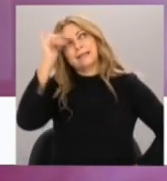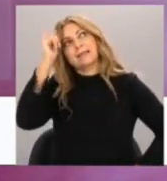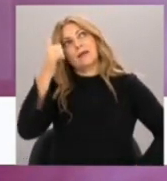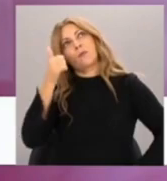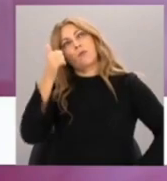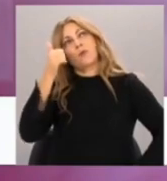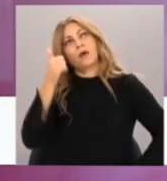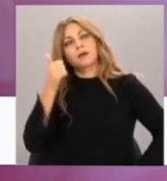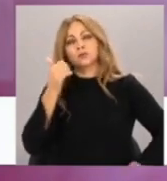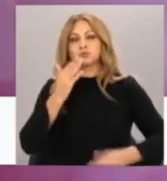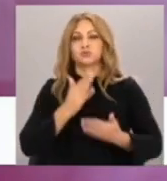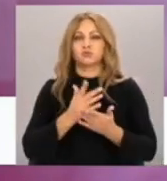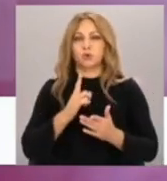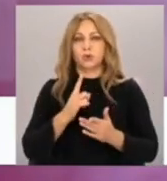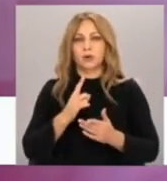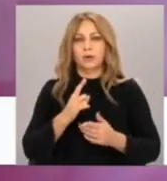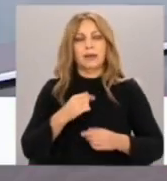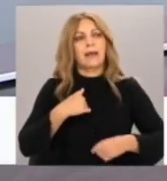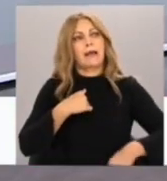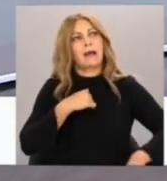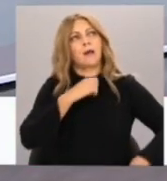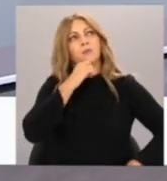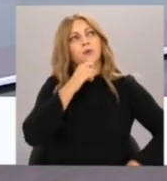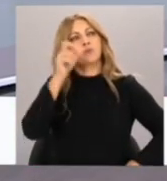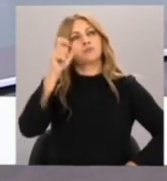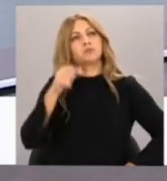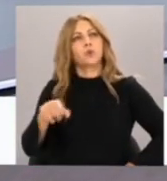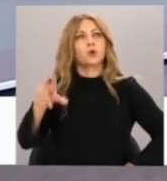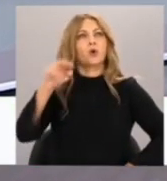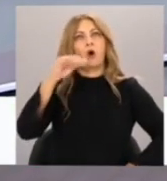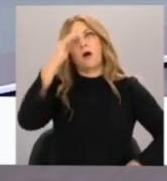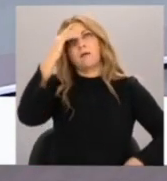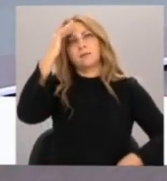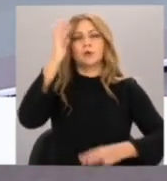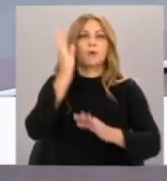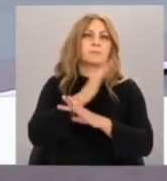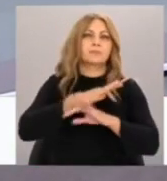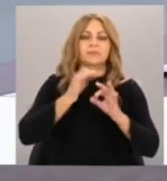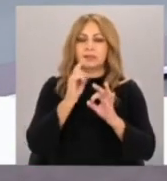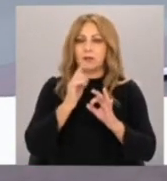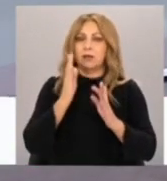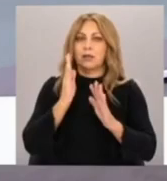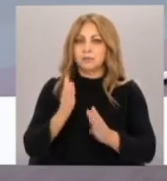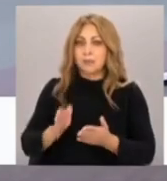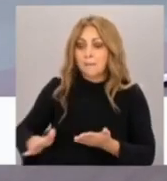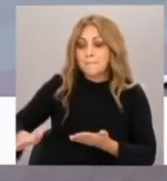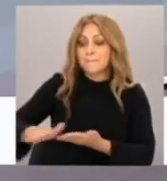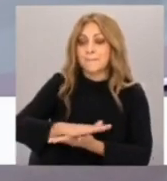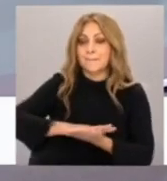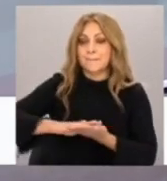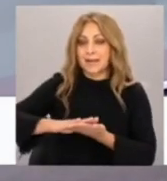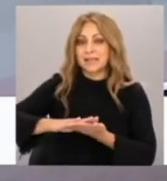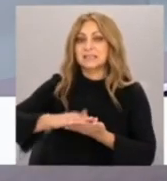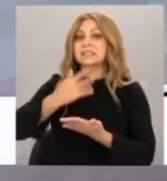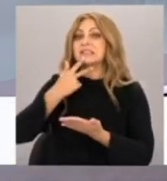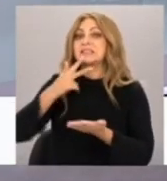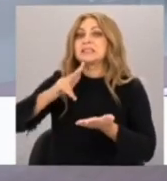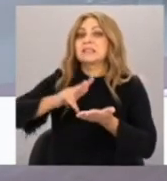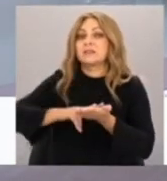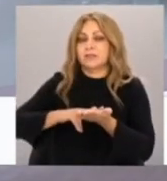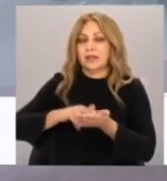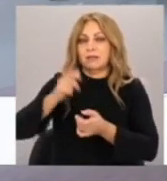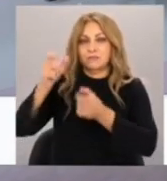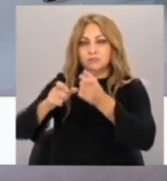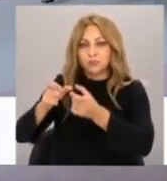e com a arbitrar a existência do Homem novo modo de pia as coisas têm que funcionar com base a humana tal como existe por si